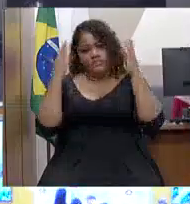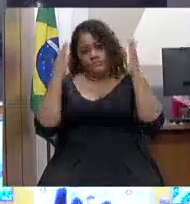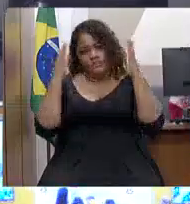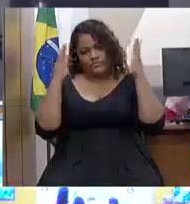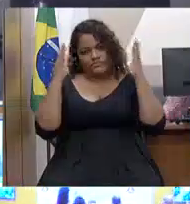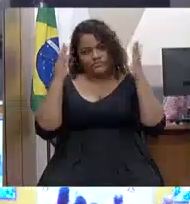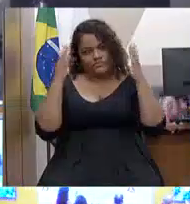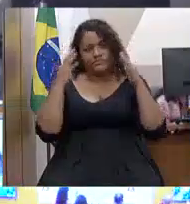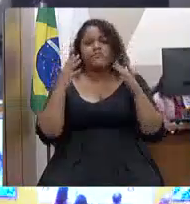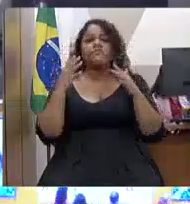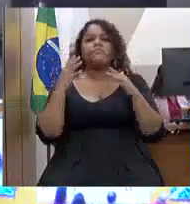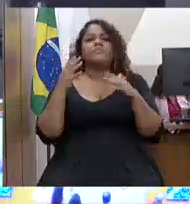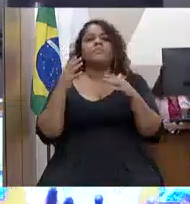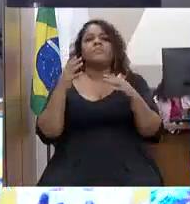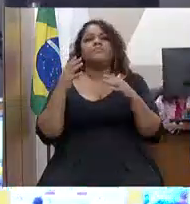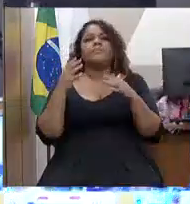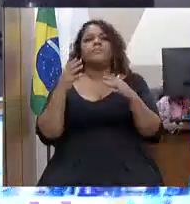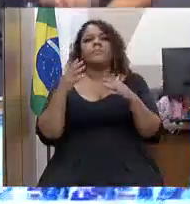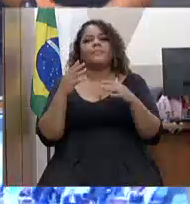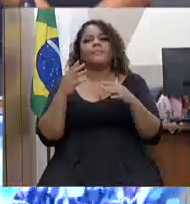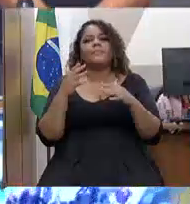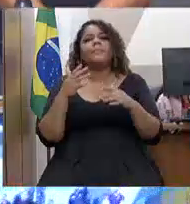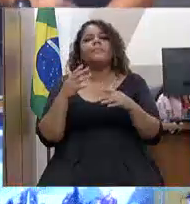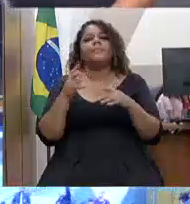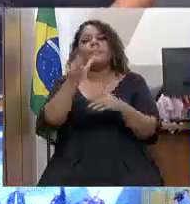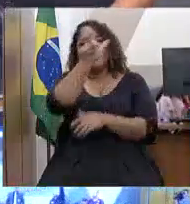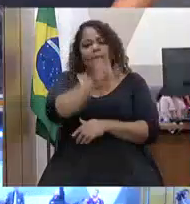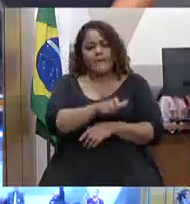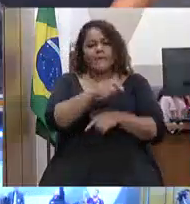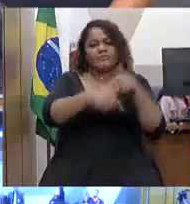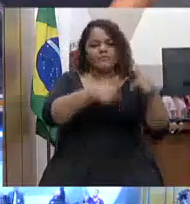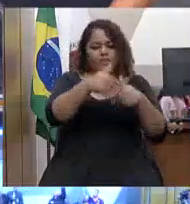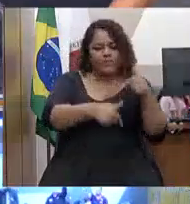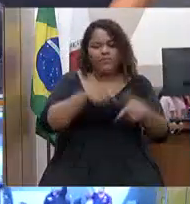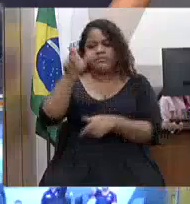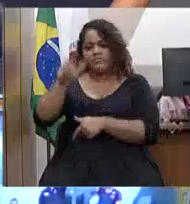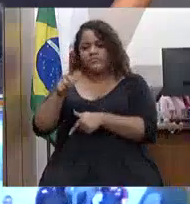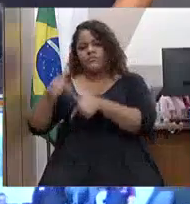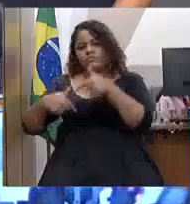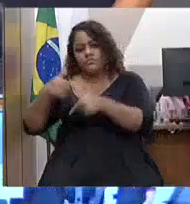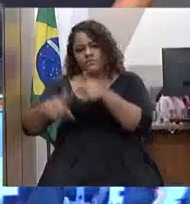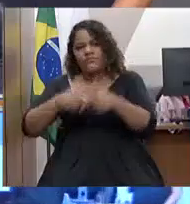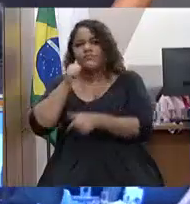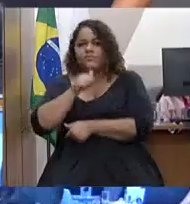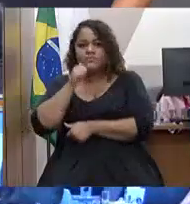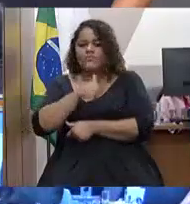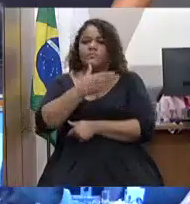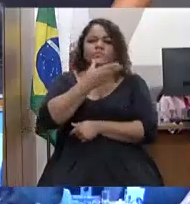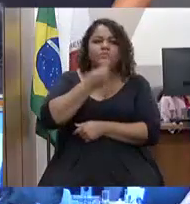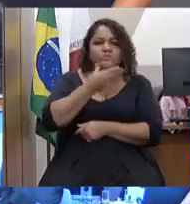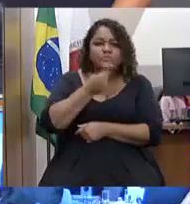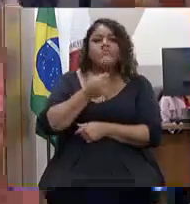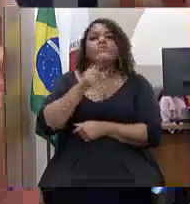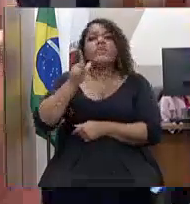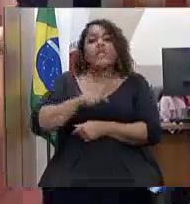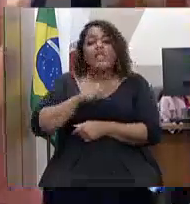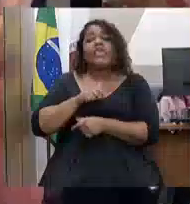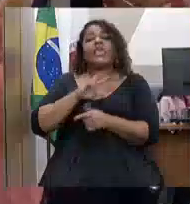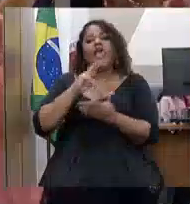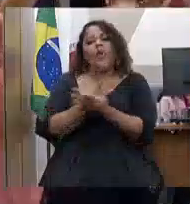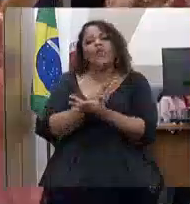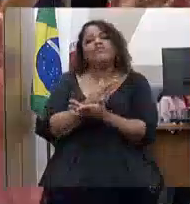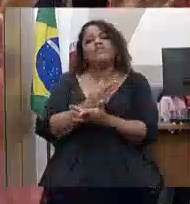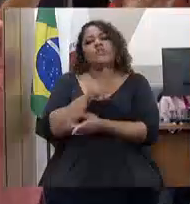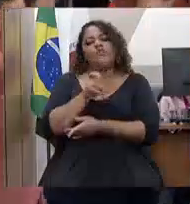trabalhadores e trabalhadoras vítimas de acidente do trabalho trabalhadores e trabalhadoras vítimas de acidentes e doenças do